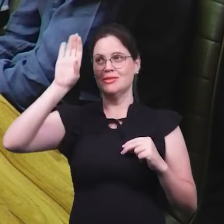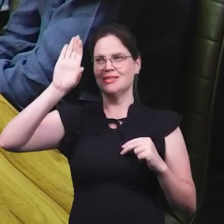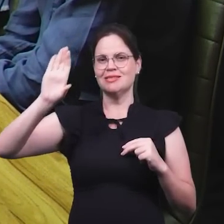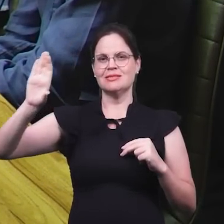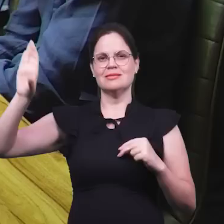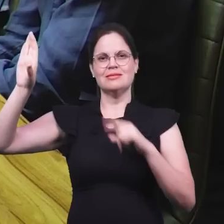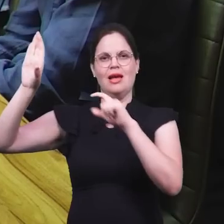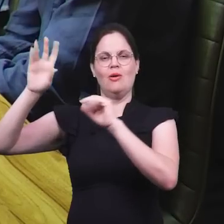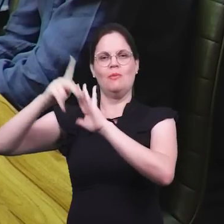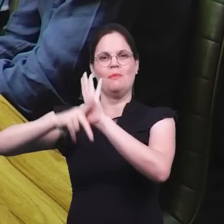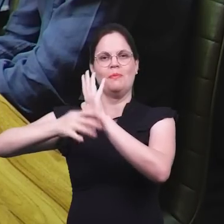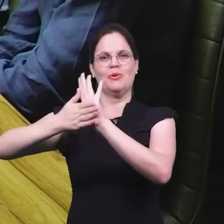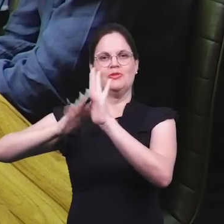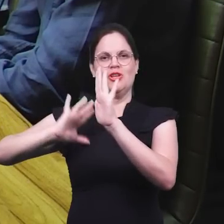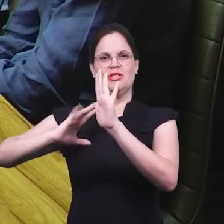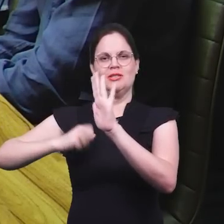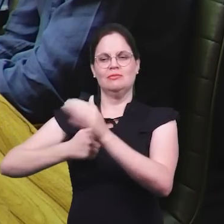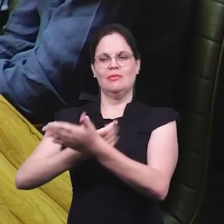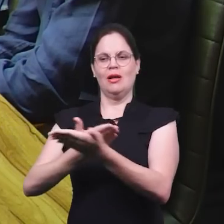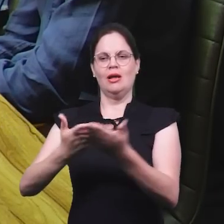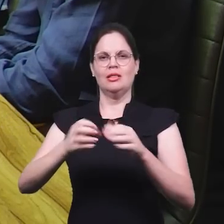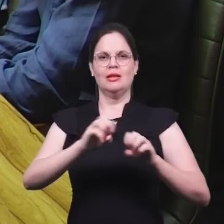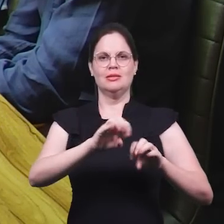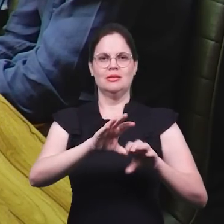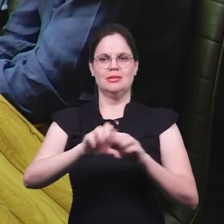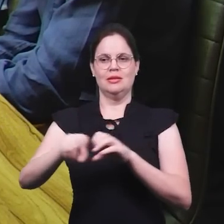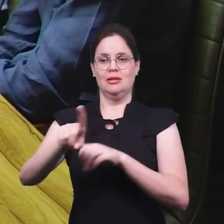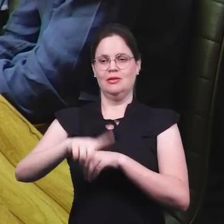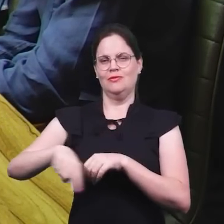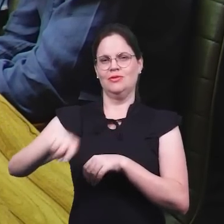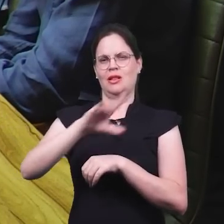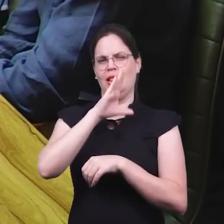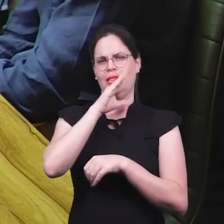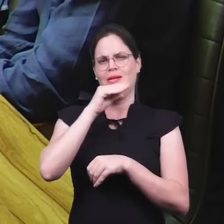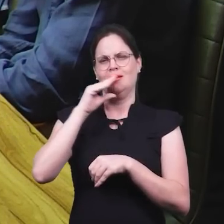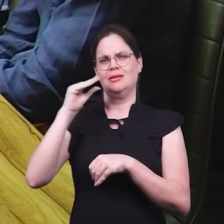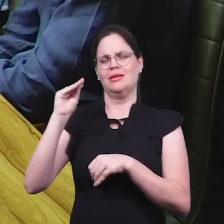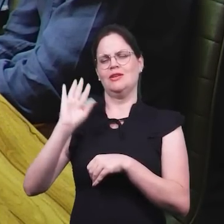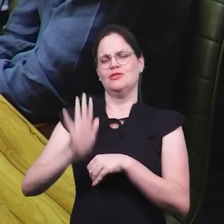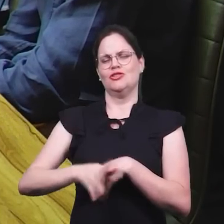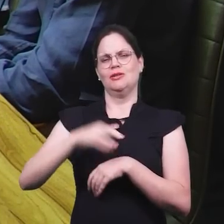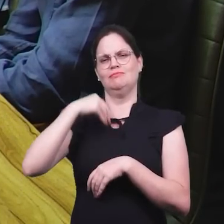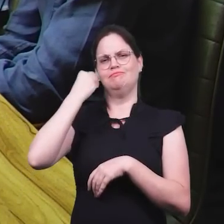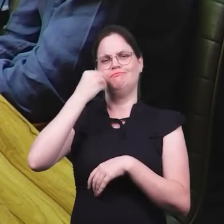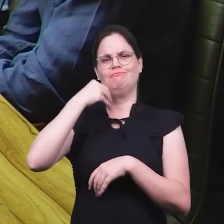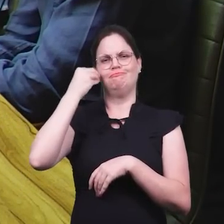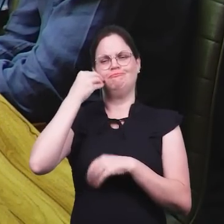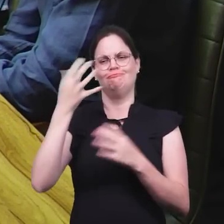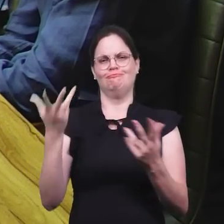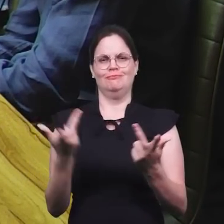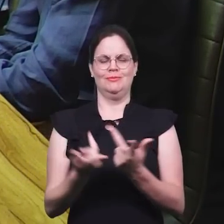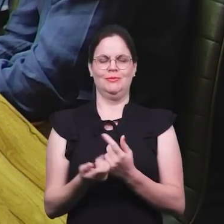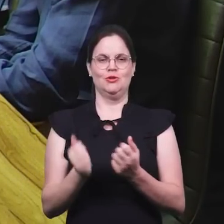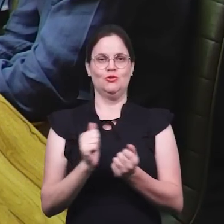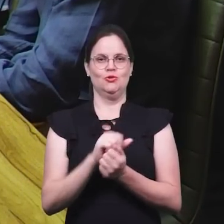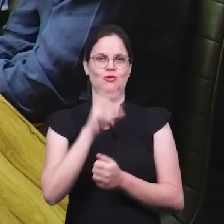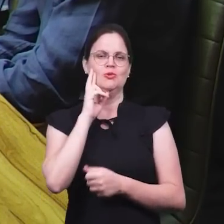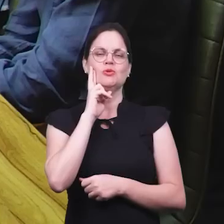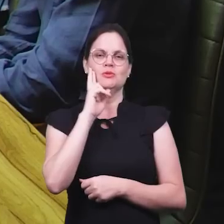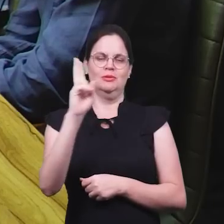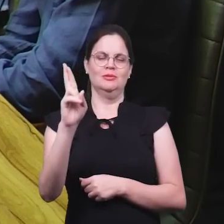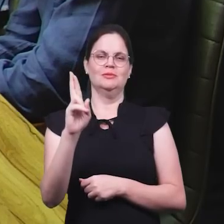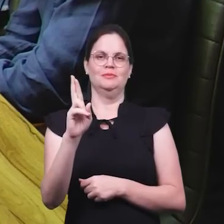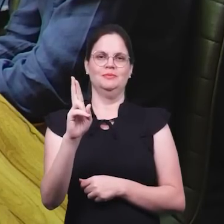a espiritual. E vocês, tão jovens, já têm essa experiência maravilhosa